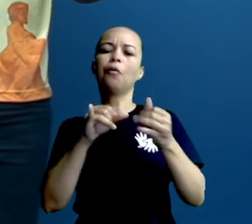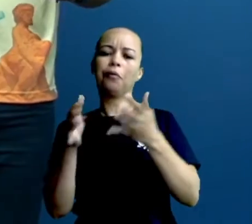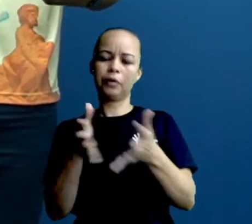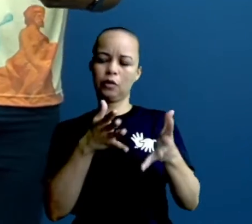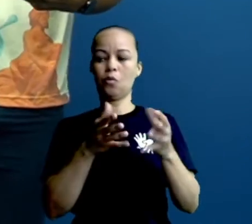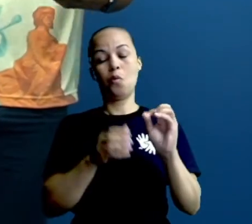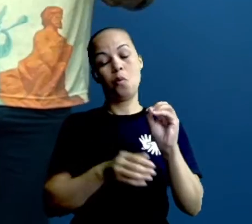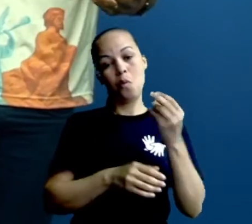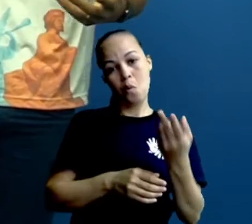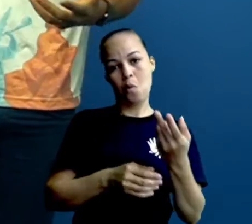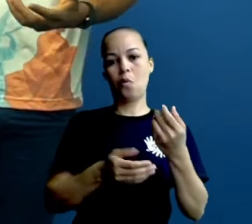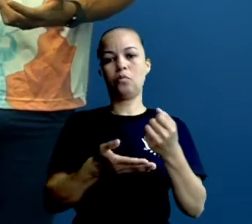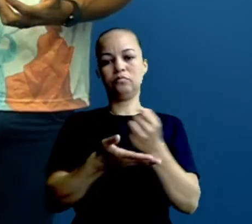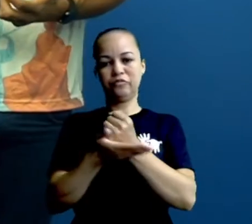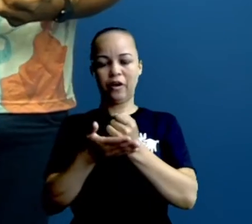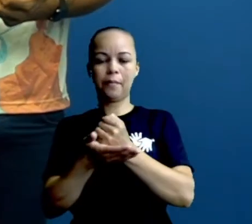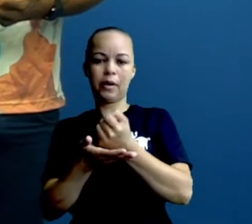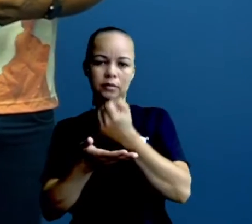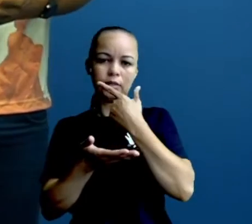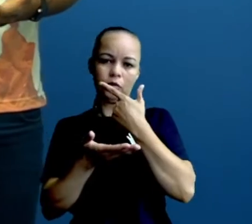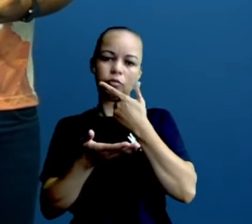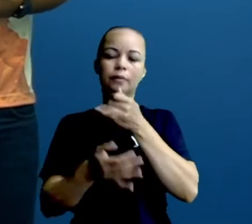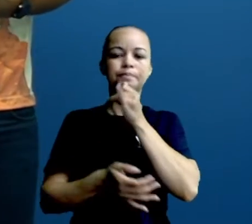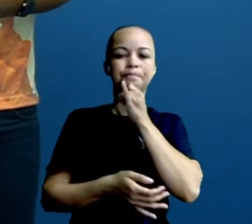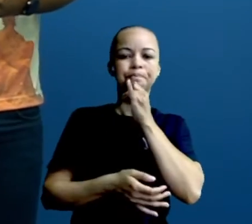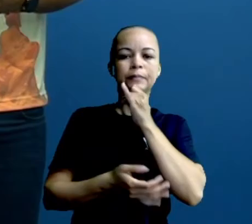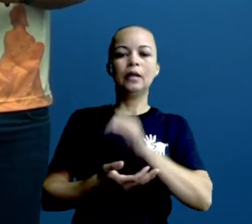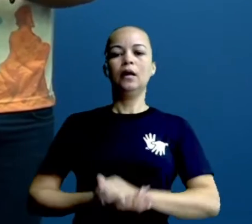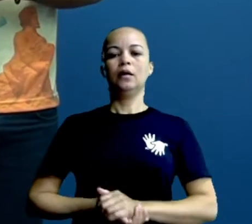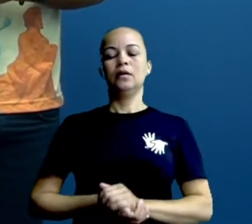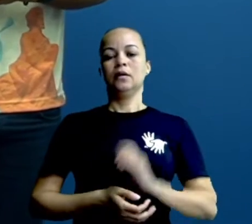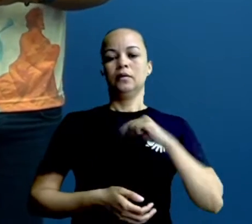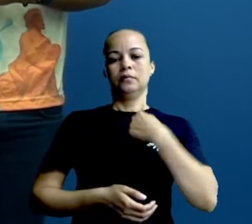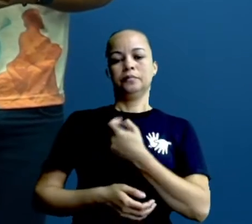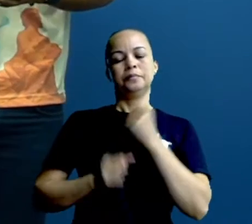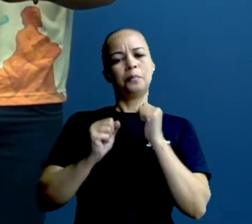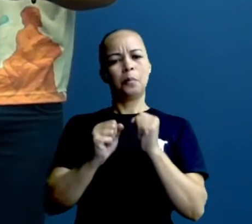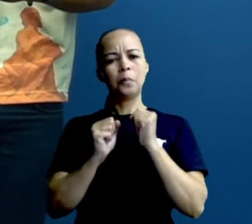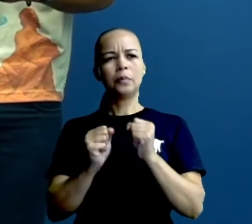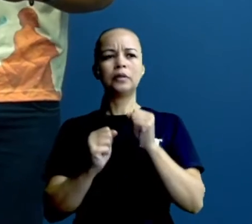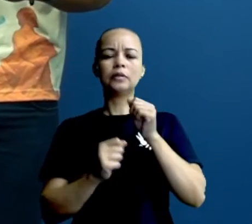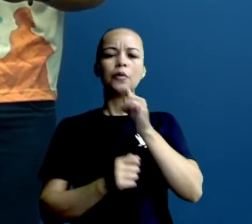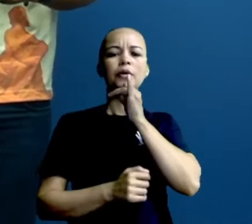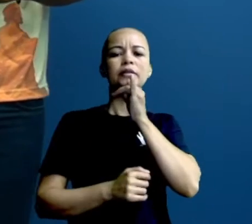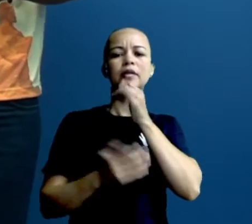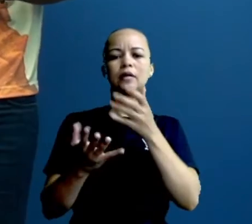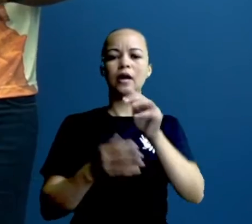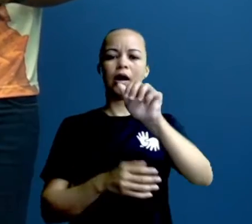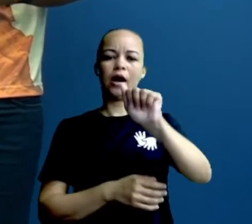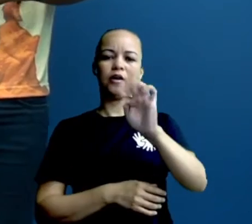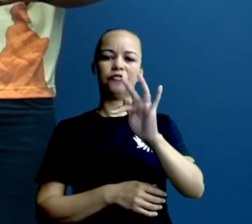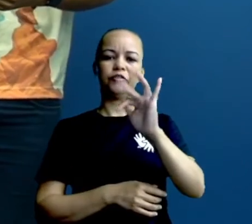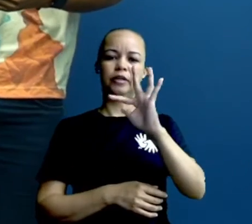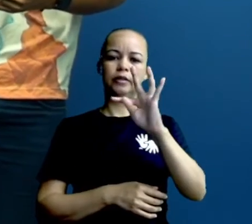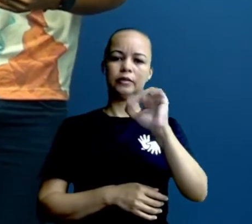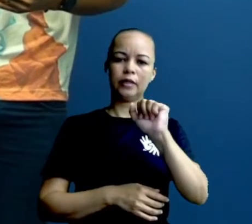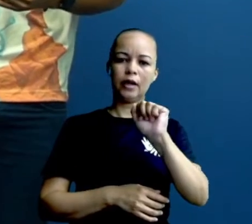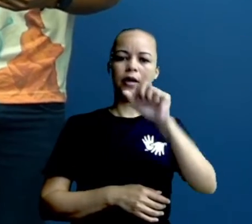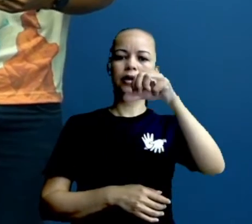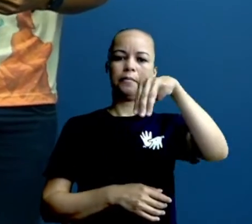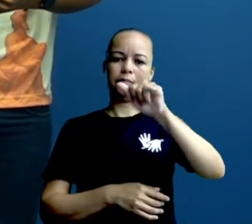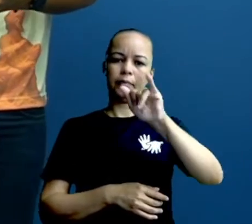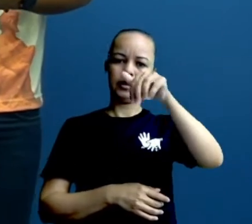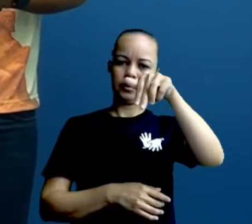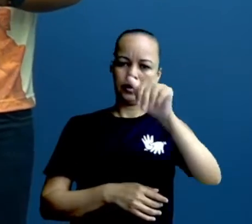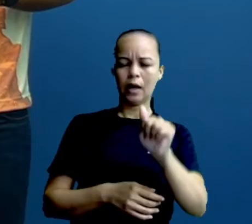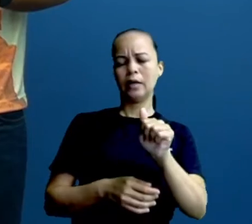uma indústria farmacêutica, por exemplo. E nós podemos trazer o exemplo da afetamina, tá certo? E além também